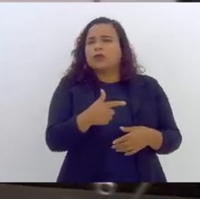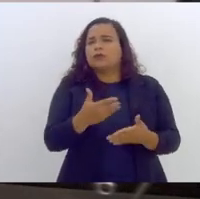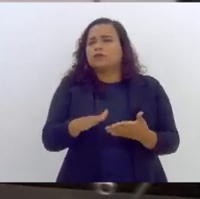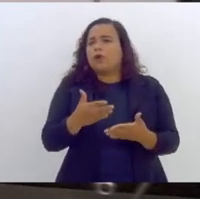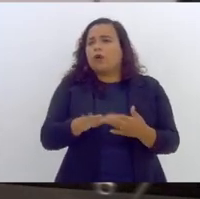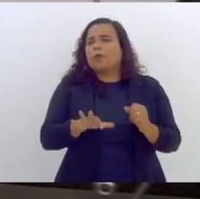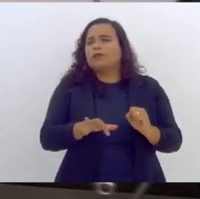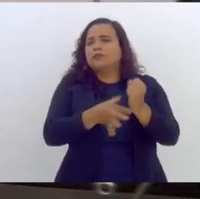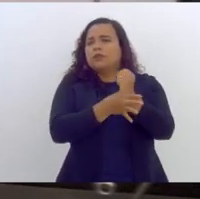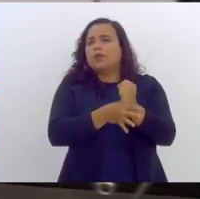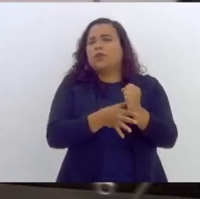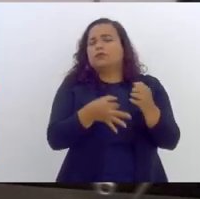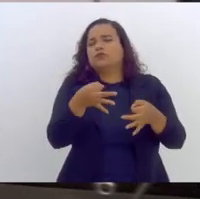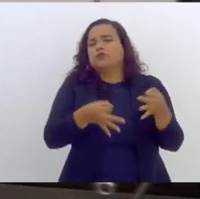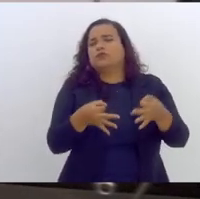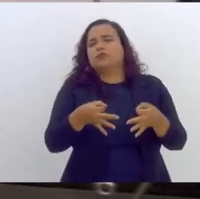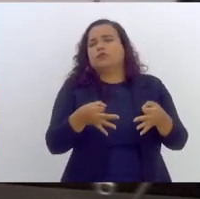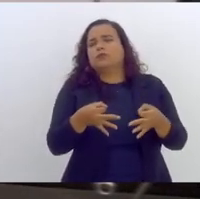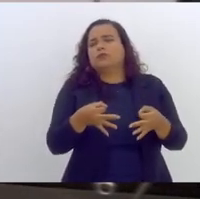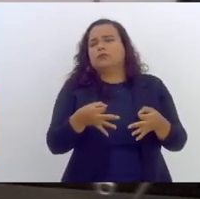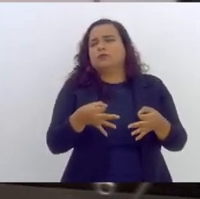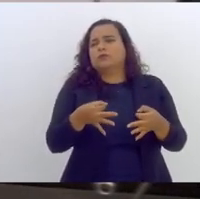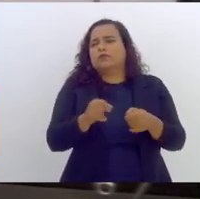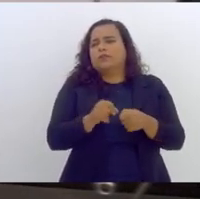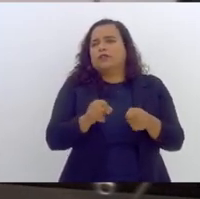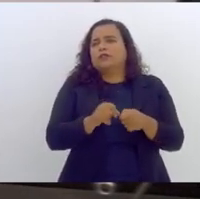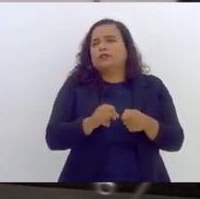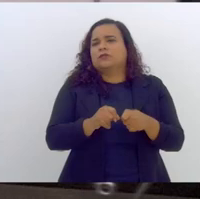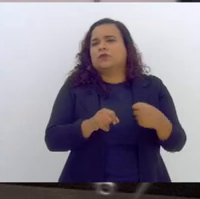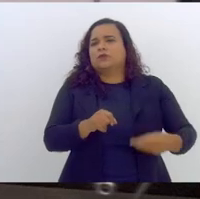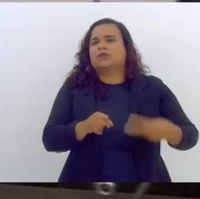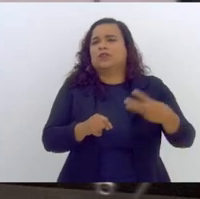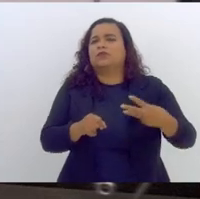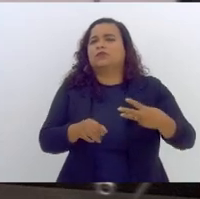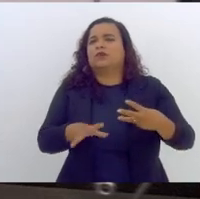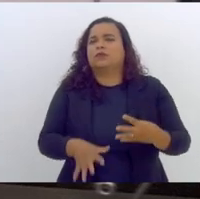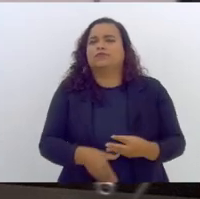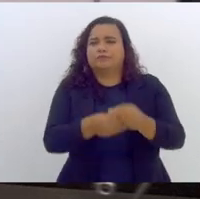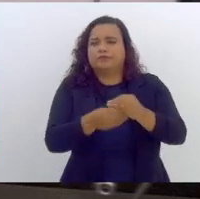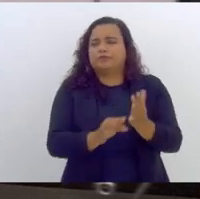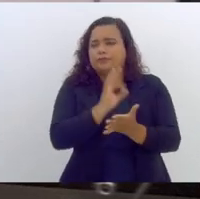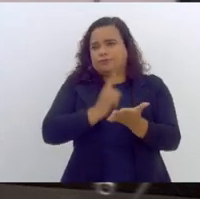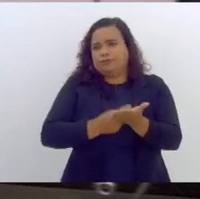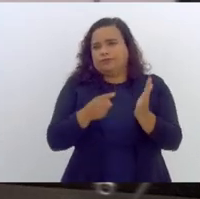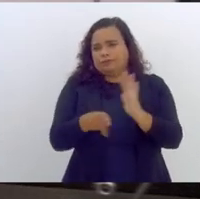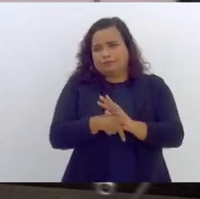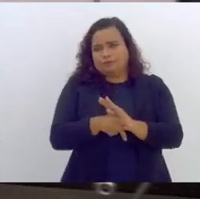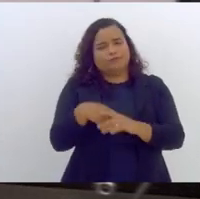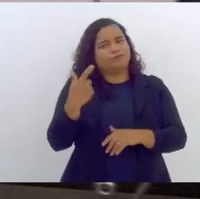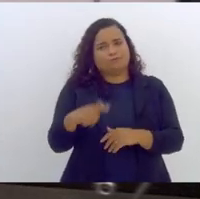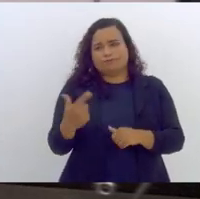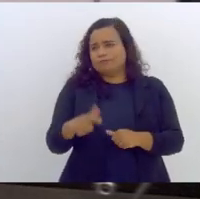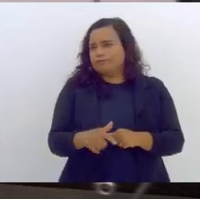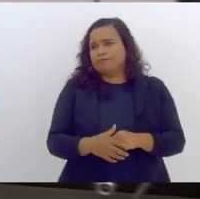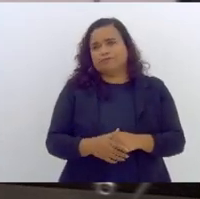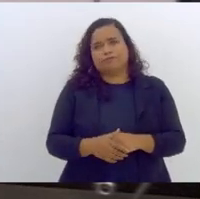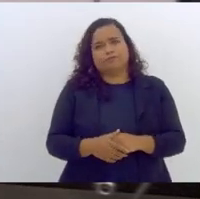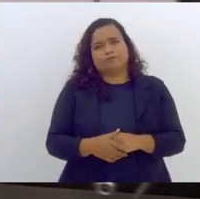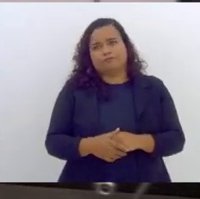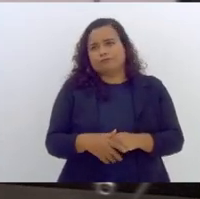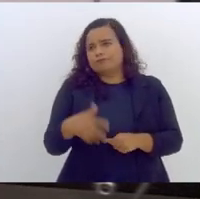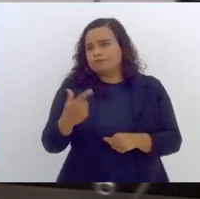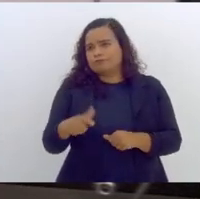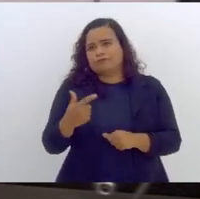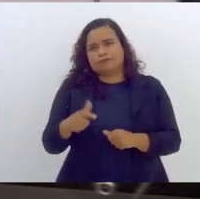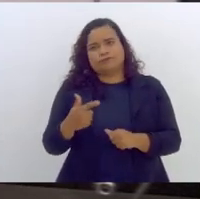um terceiro não é um terceiro aditivo nesse contrato ok não há margem de